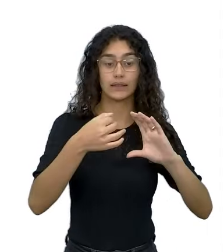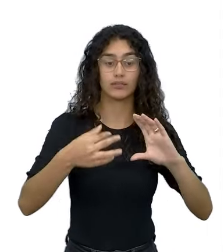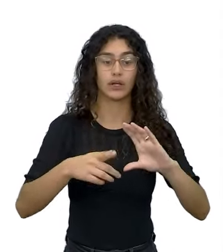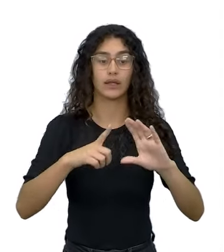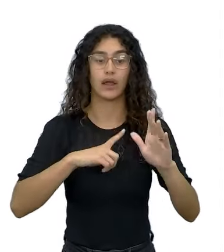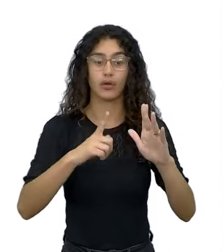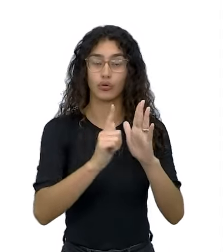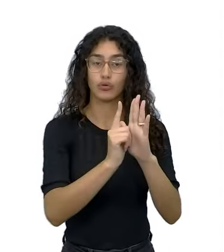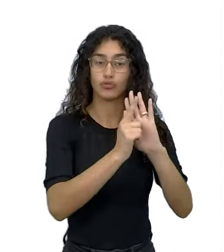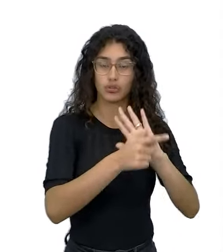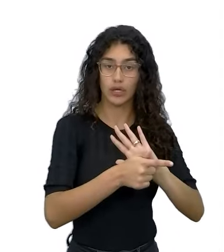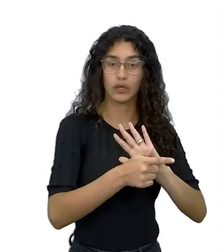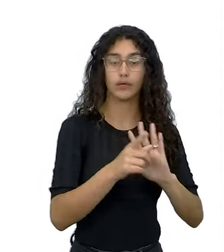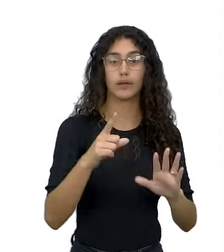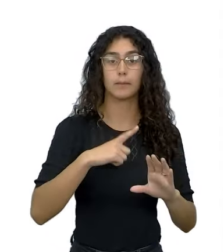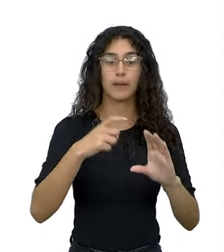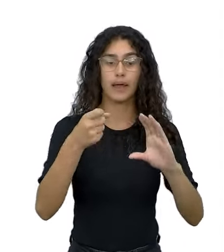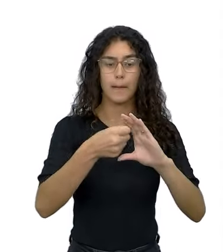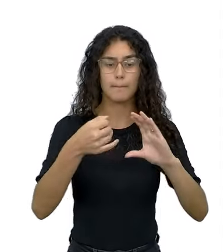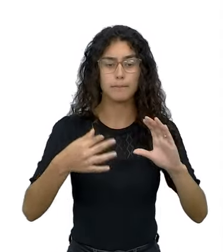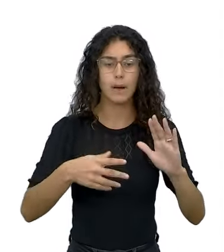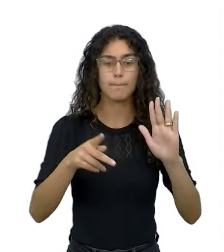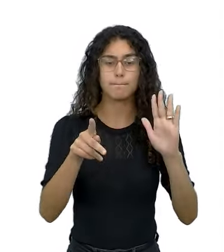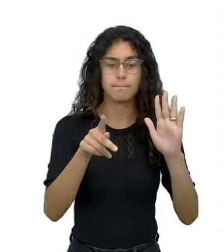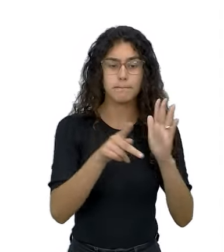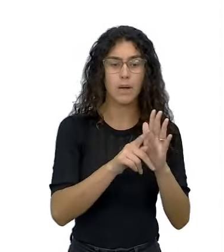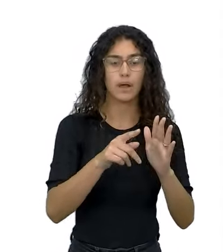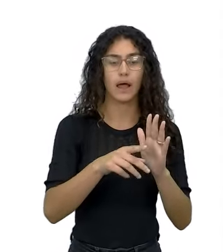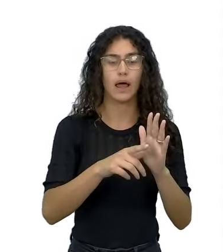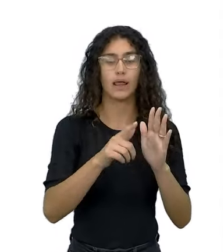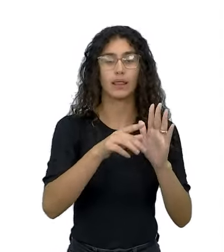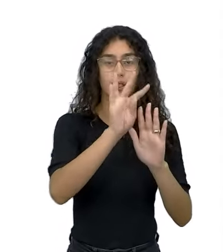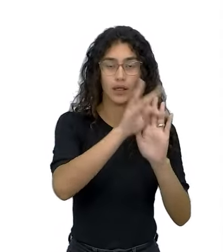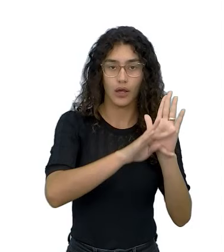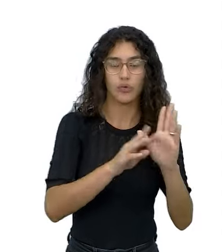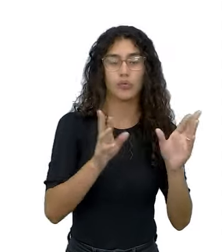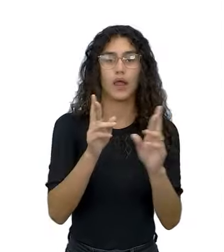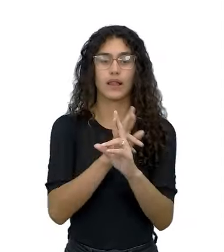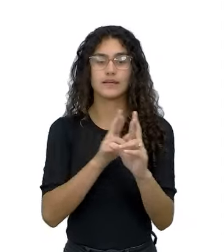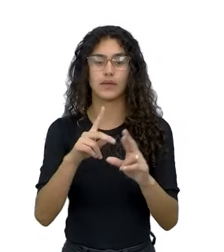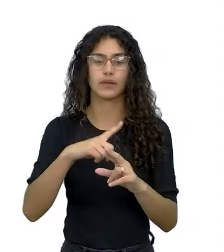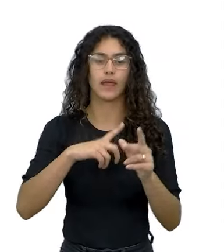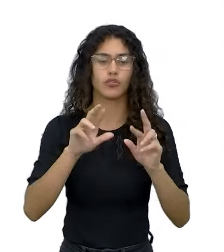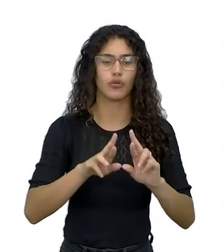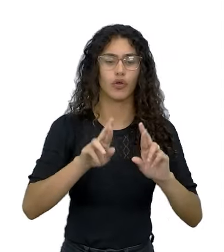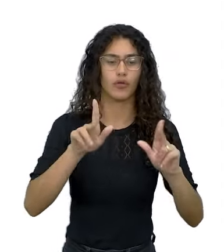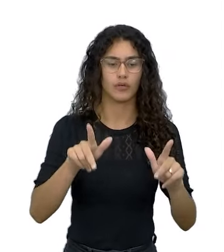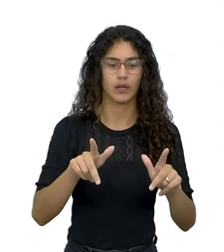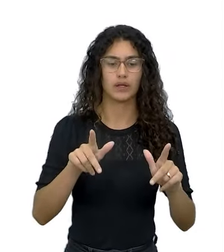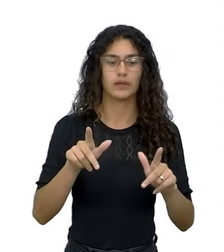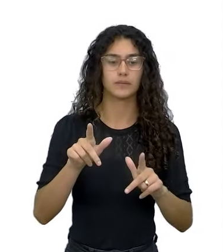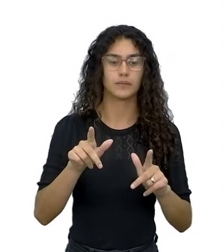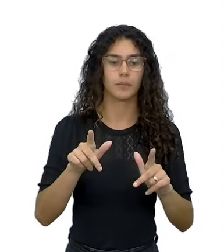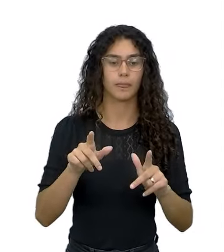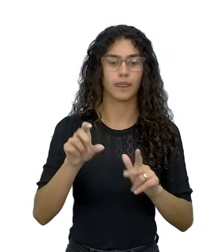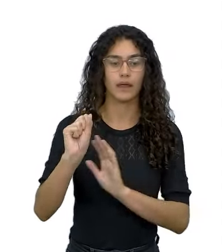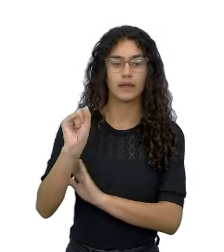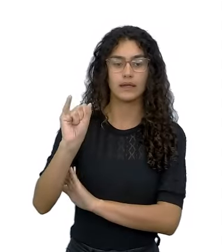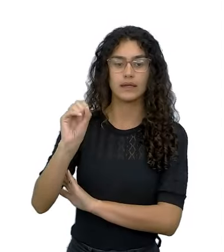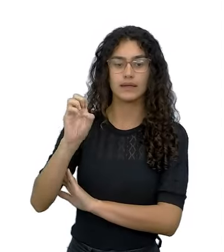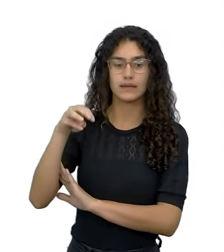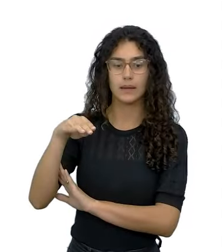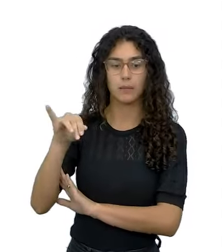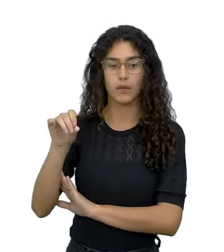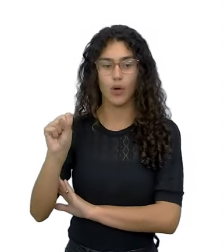do gênero, aspectos relativos à textualidade, a relação entre as diferentes semioses, a